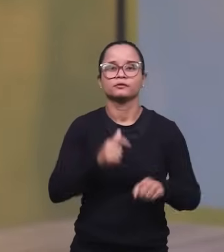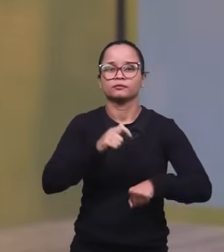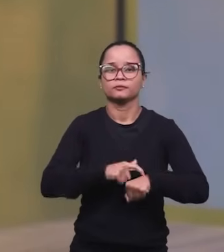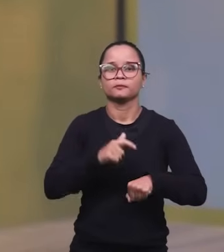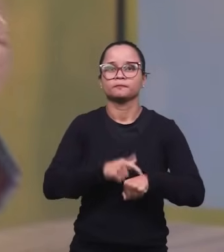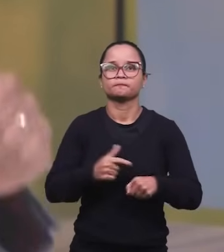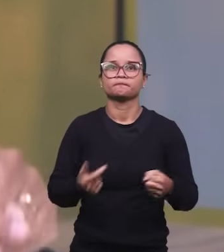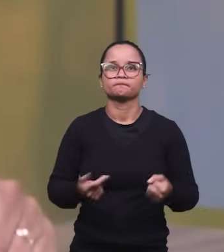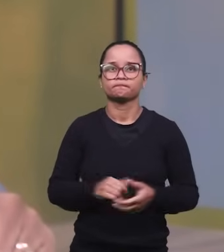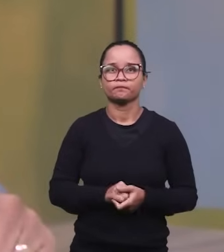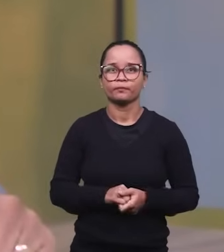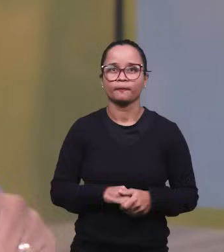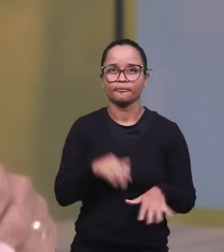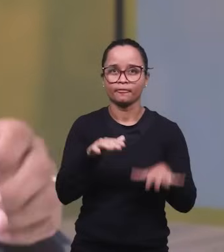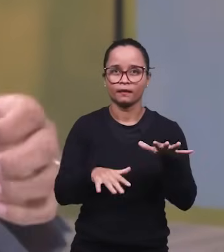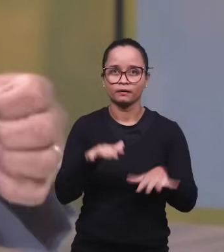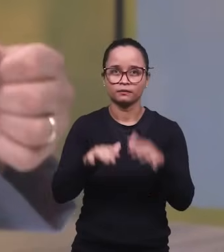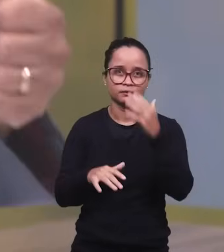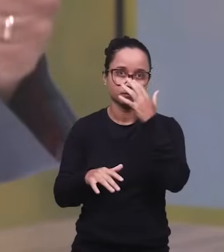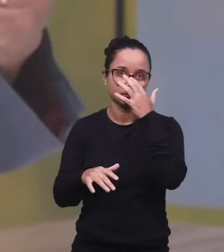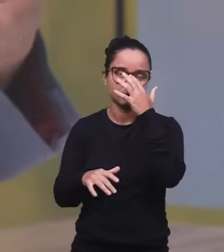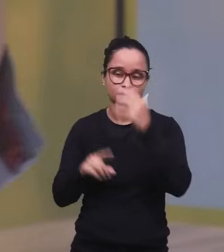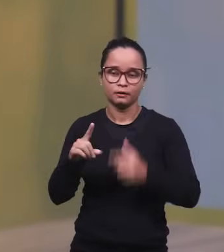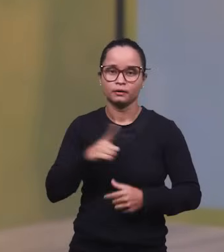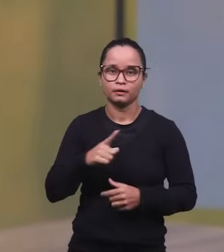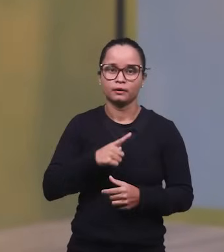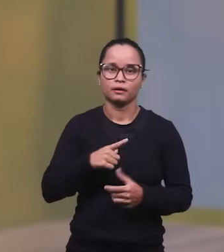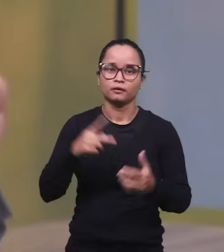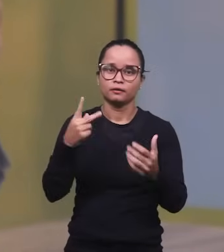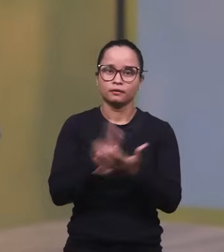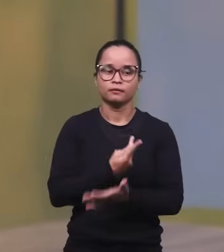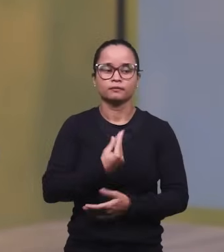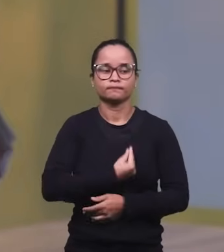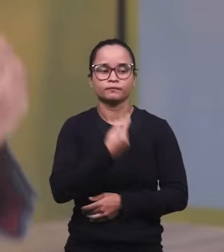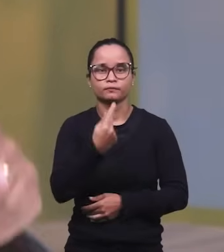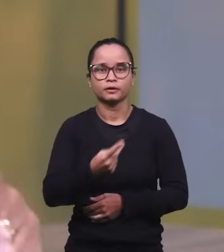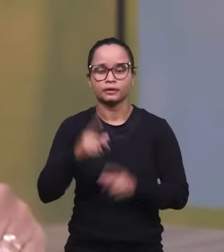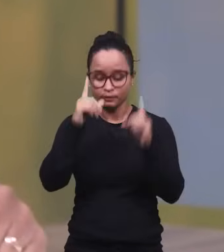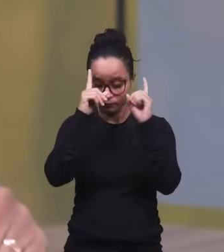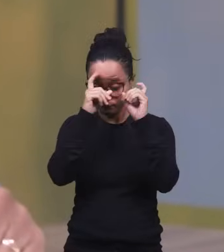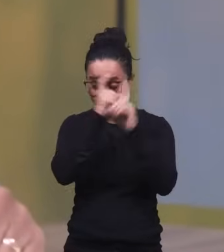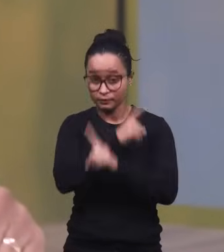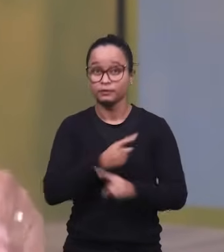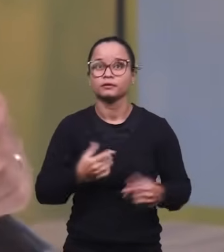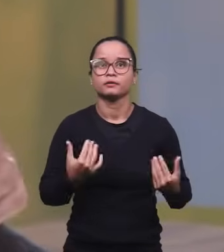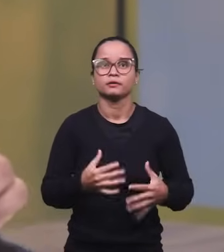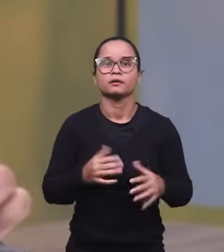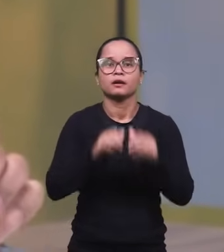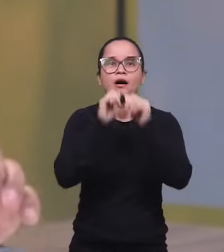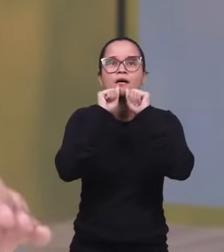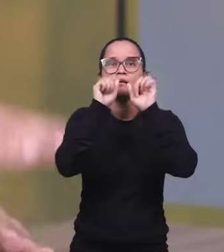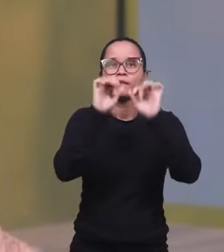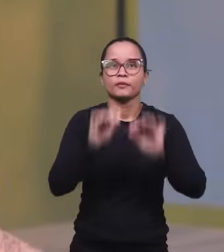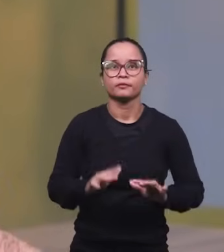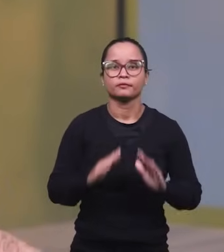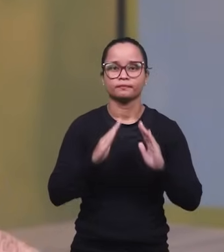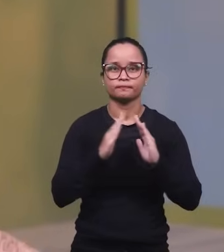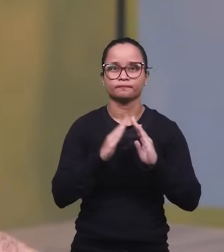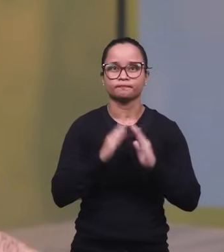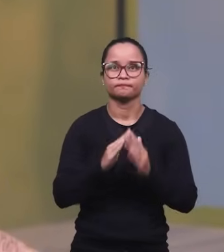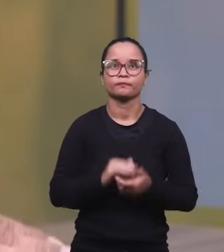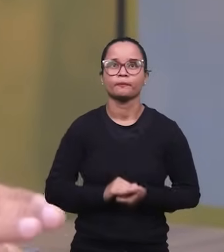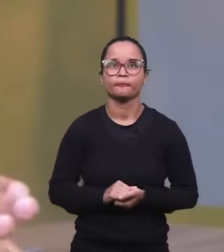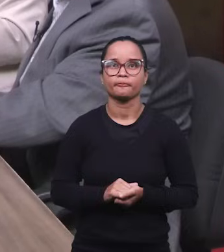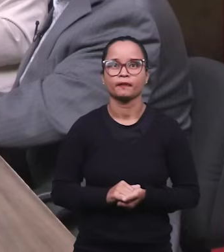vai cuidar da situação, né? De repente, se ela fosse em confronto com ele, ia entrar a dificuldade, ia aumentar, e não haveria bênção